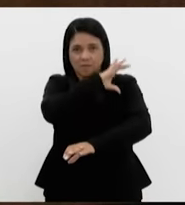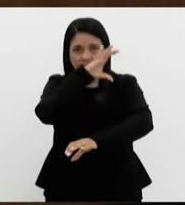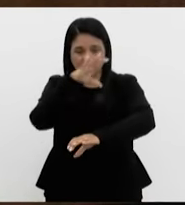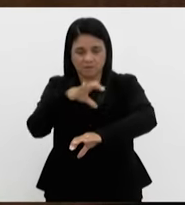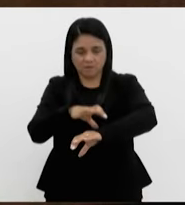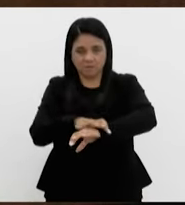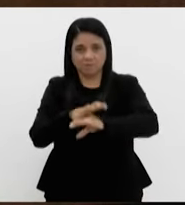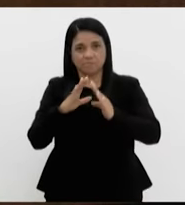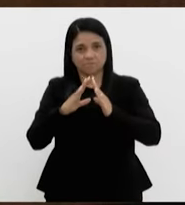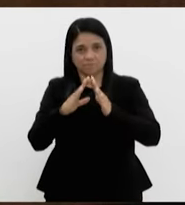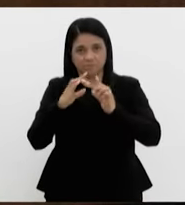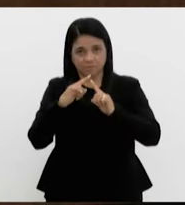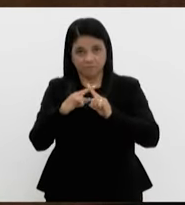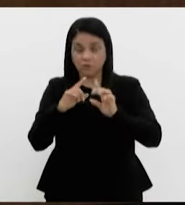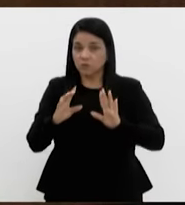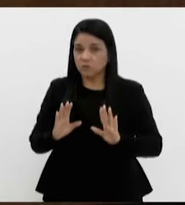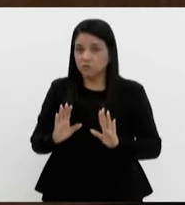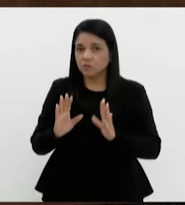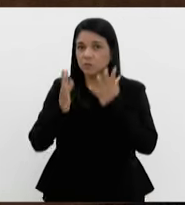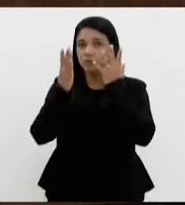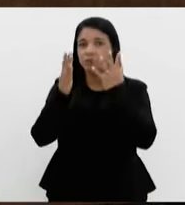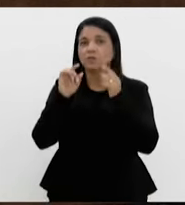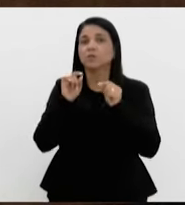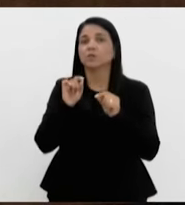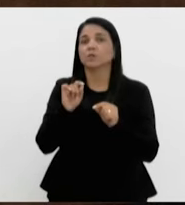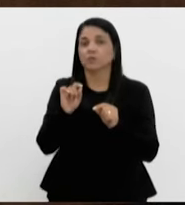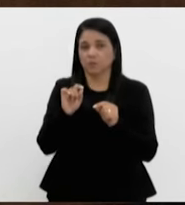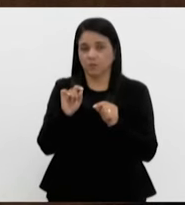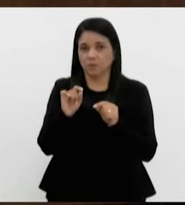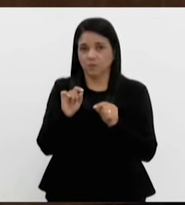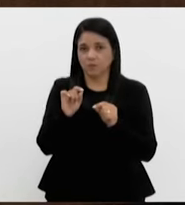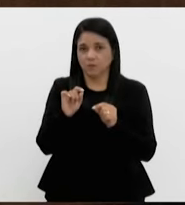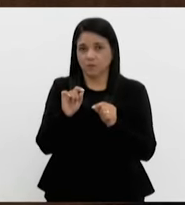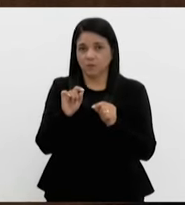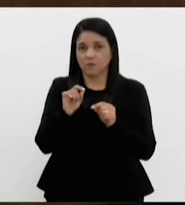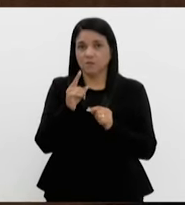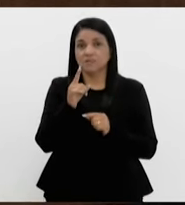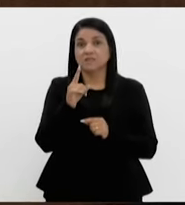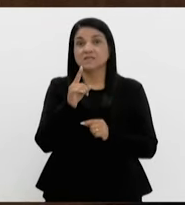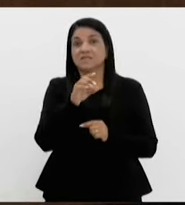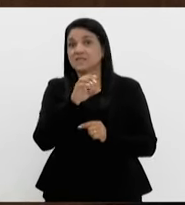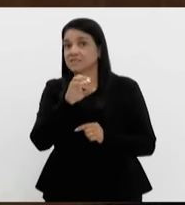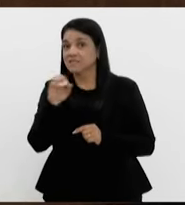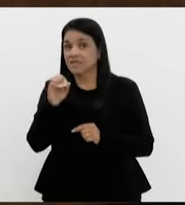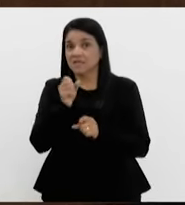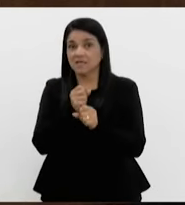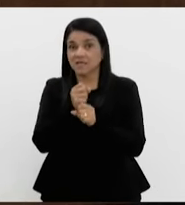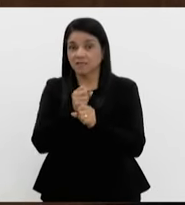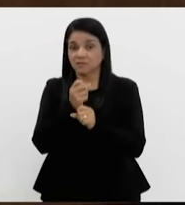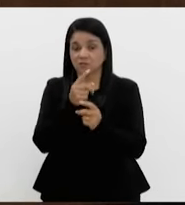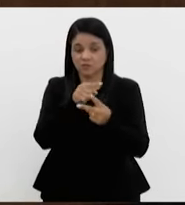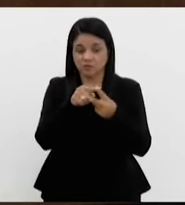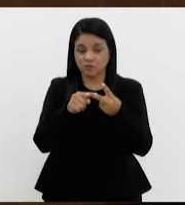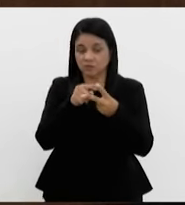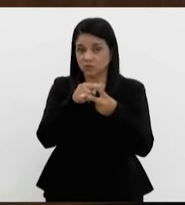de Deus vão comemorar o centenário com dois eventos. Um,